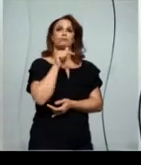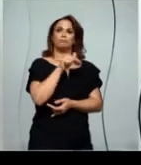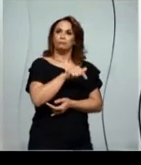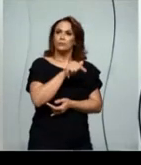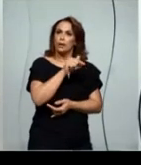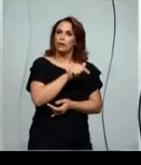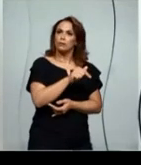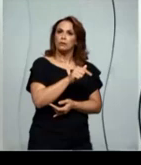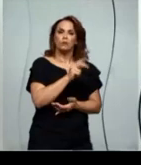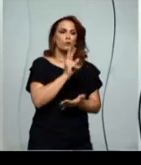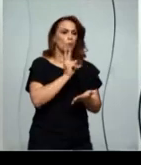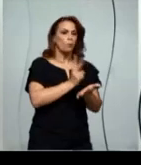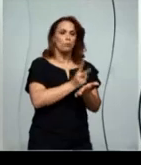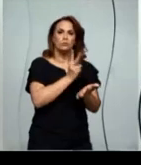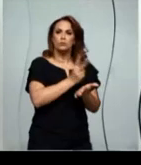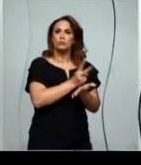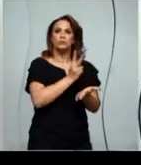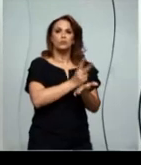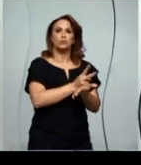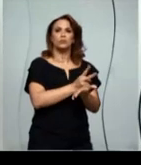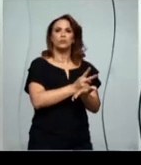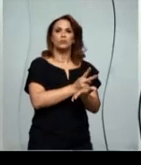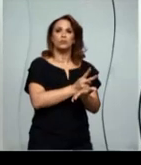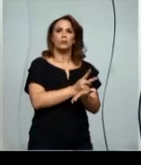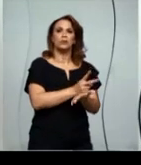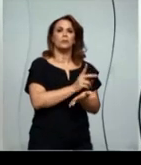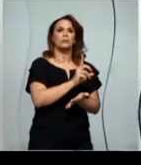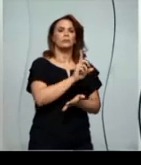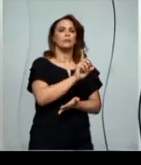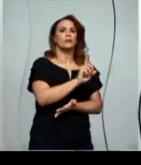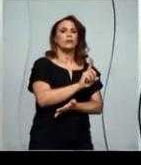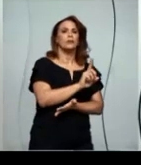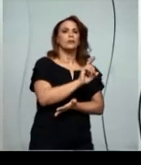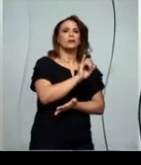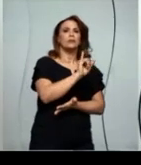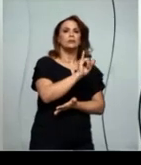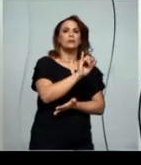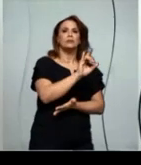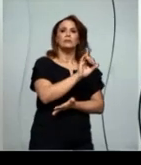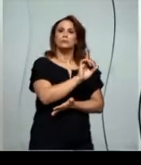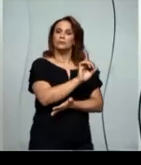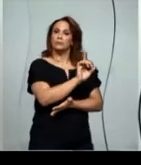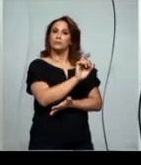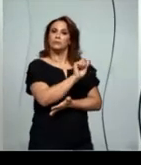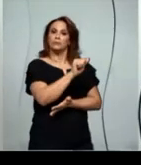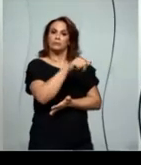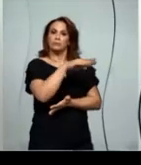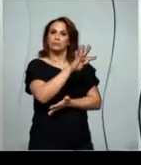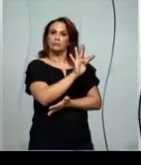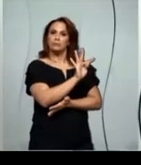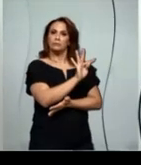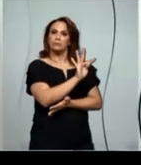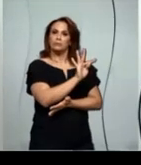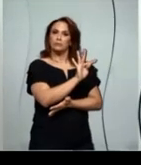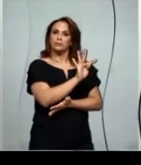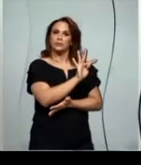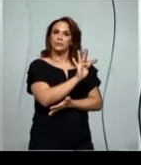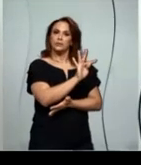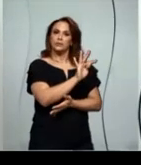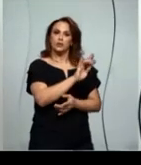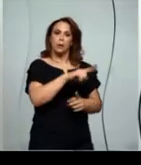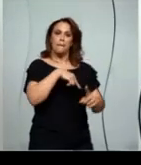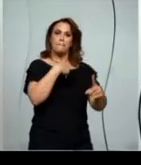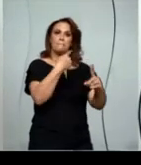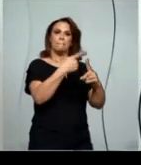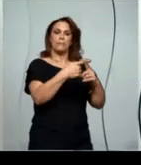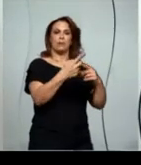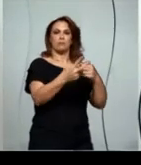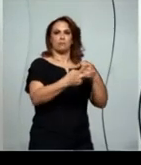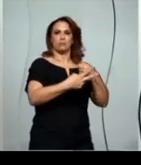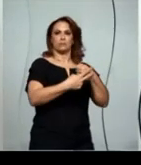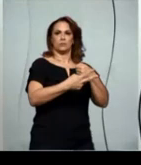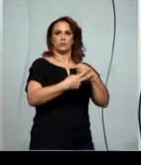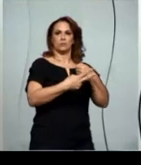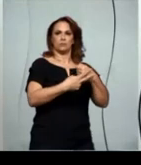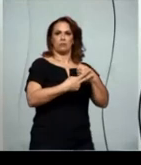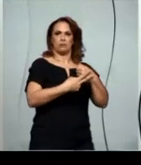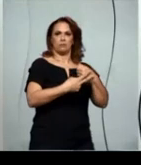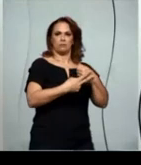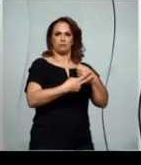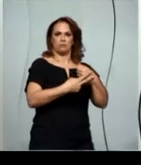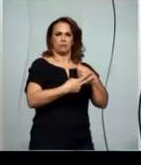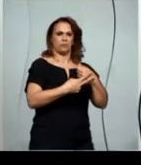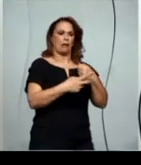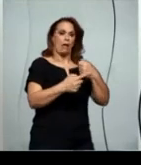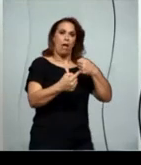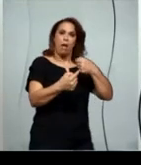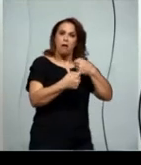o didn't mais o verbo. Observa que o verbo, ele volta para a forma base,